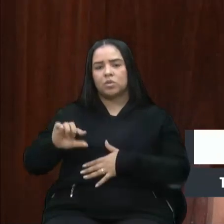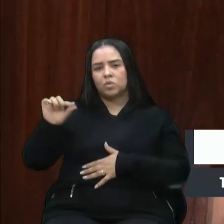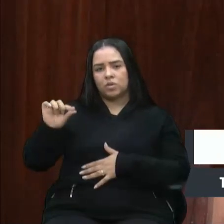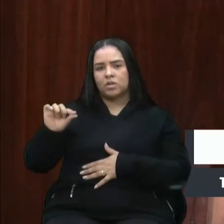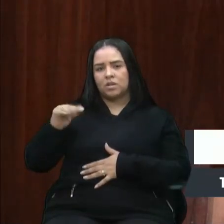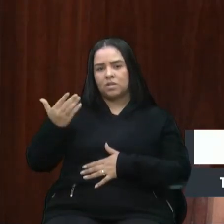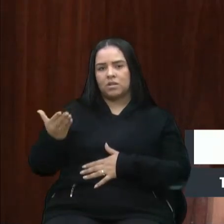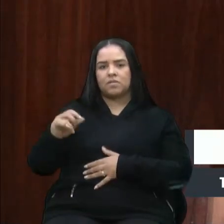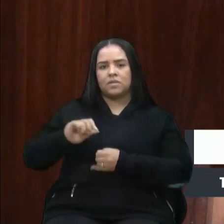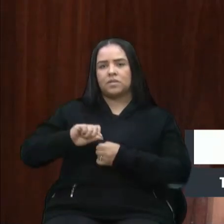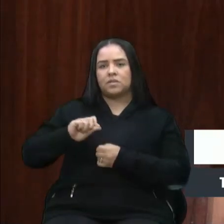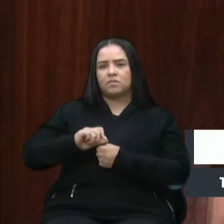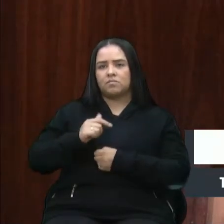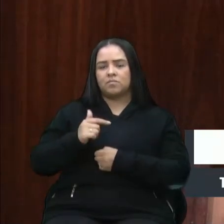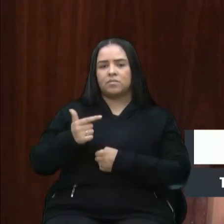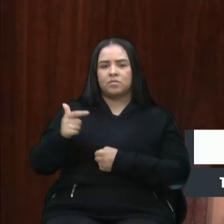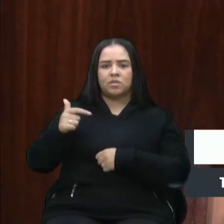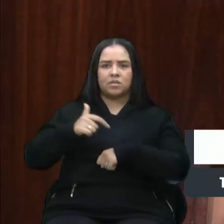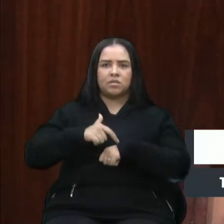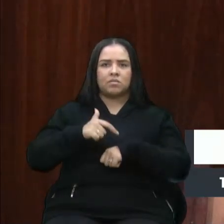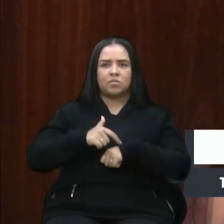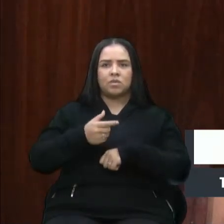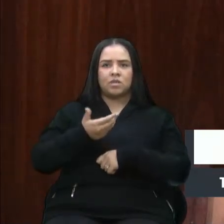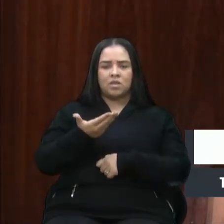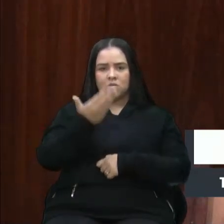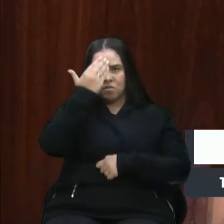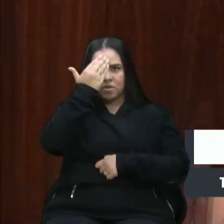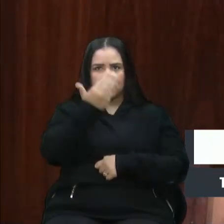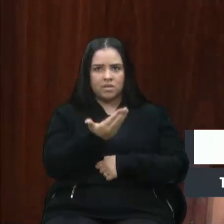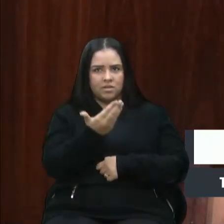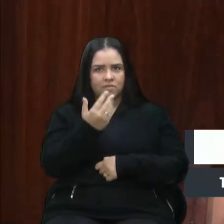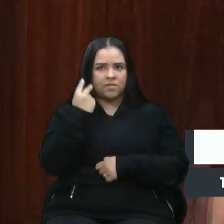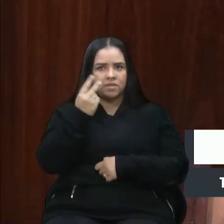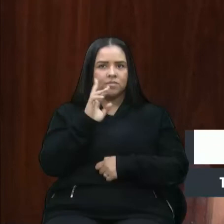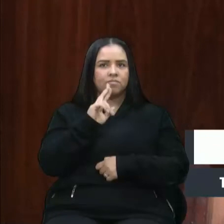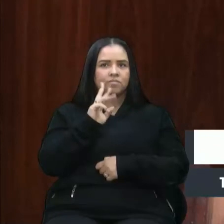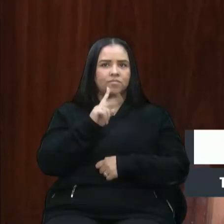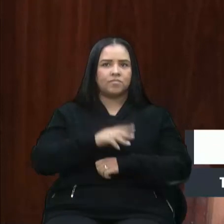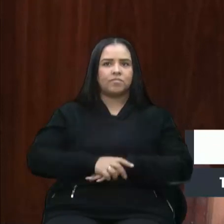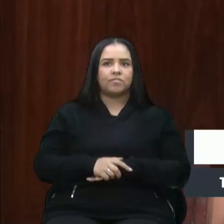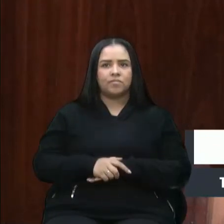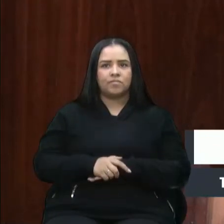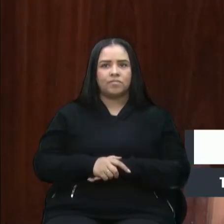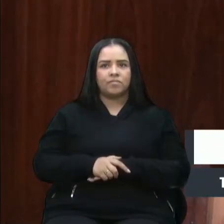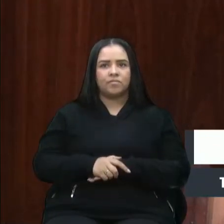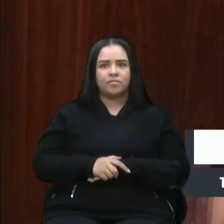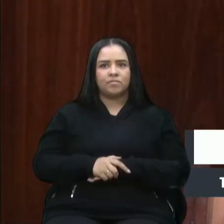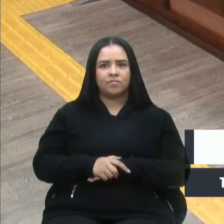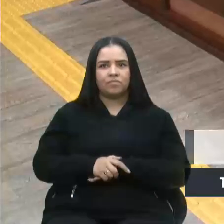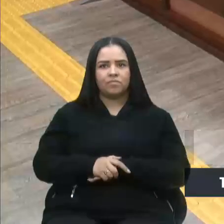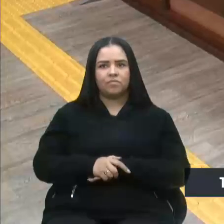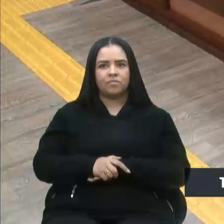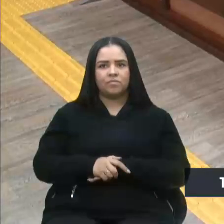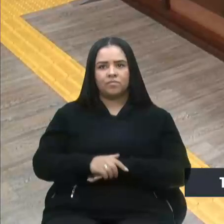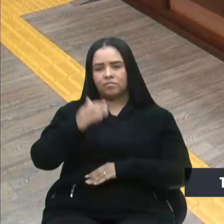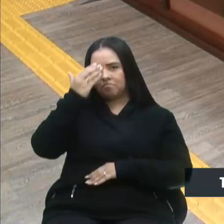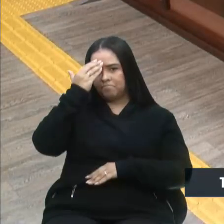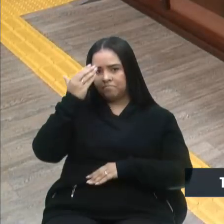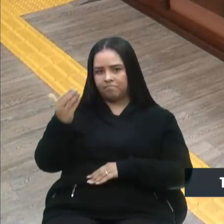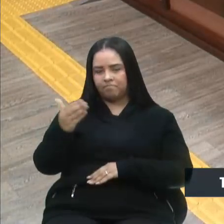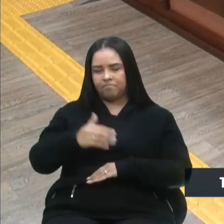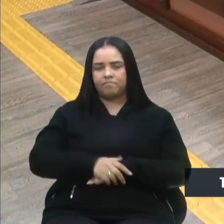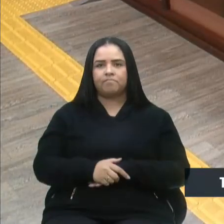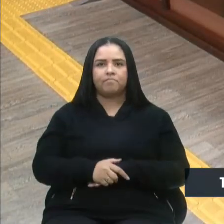que está sendo feita não vai dar tempo de eu concluir mas eu lhe agradeço o Vereador Renato agradeço pela sua parte